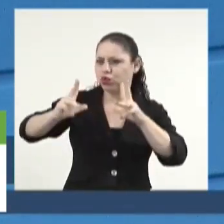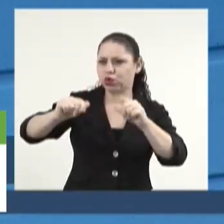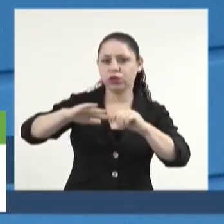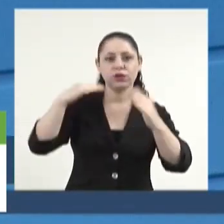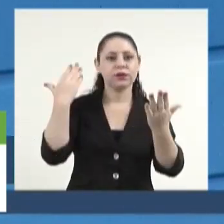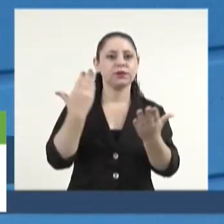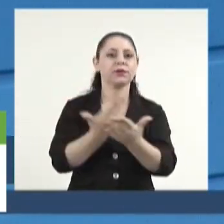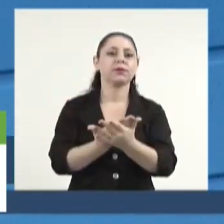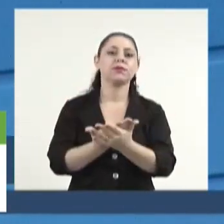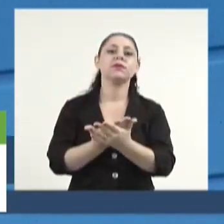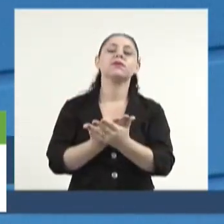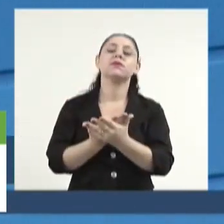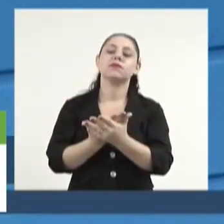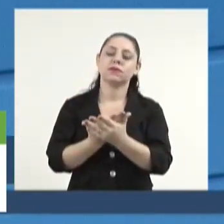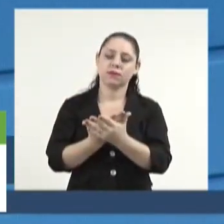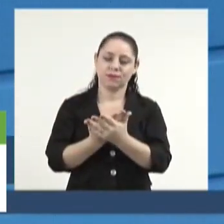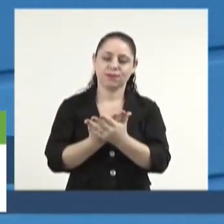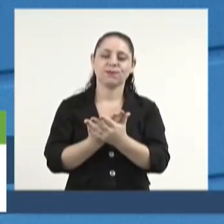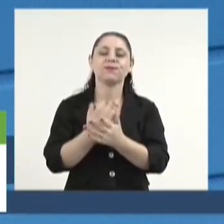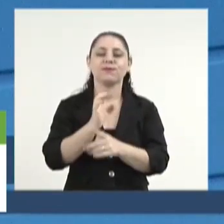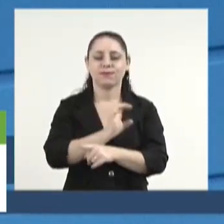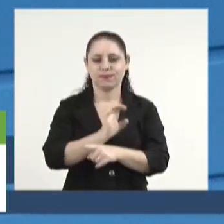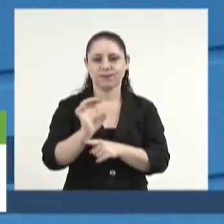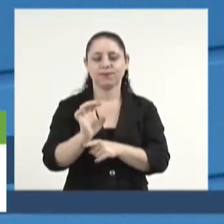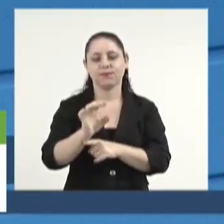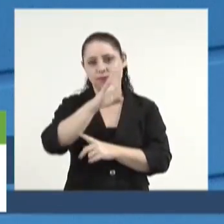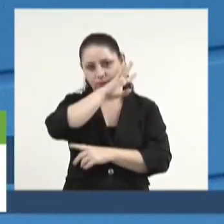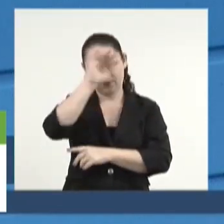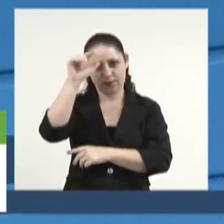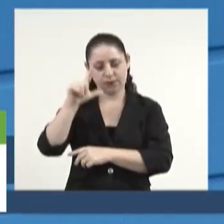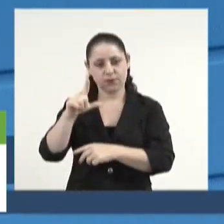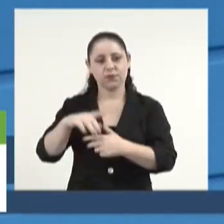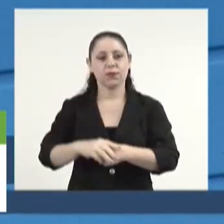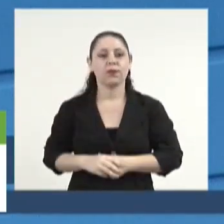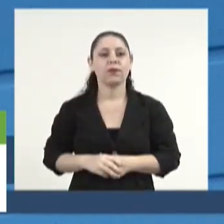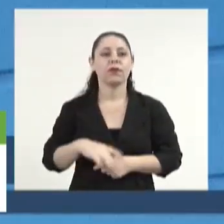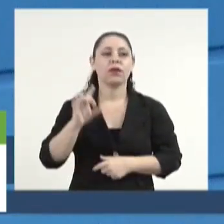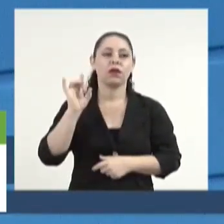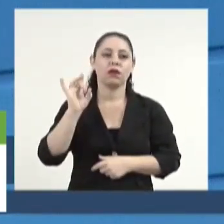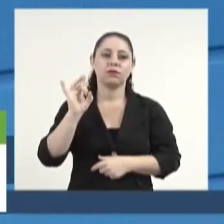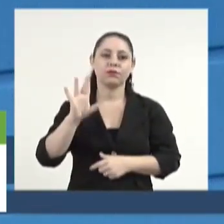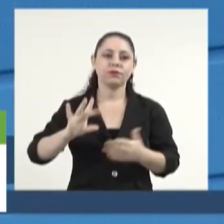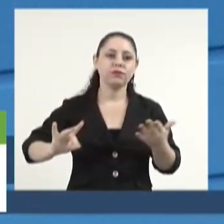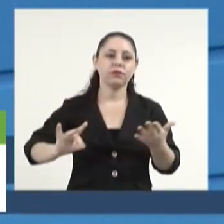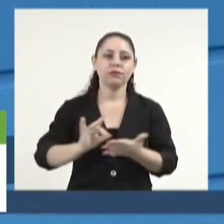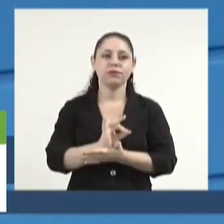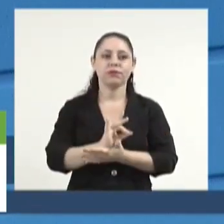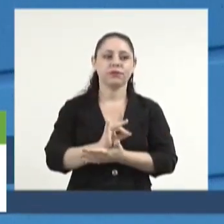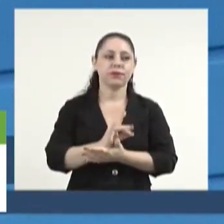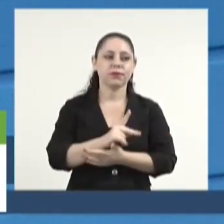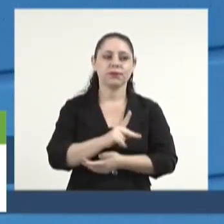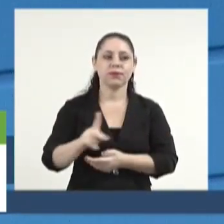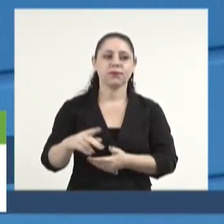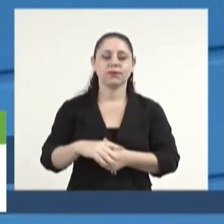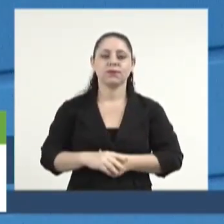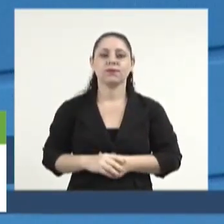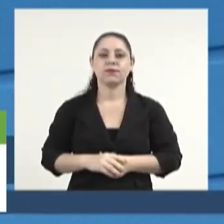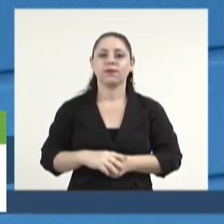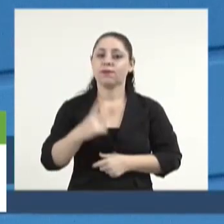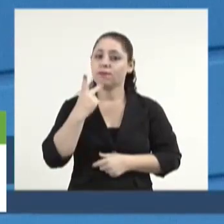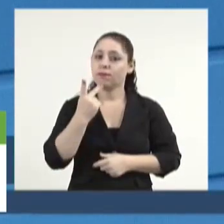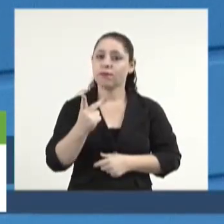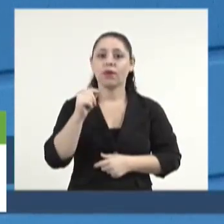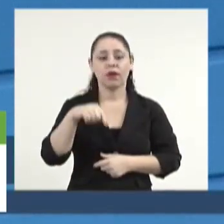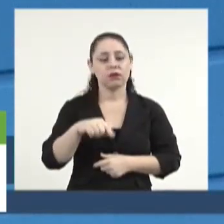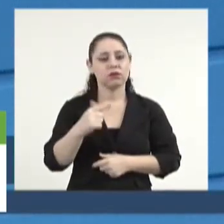as escolas de nosso estado, Mato Grosso do Sul. Apenas esse registro, senhor presidente,